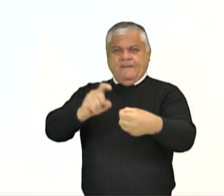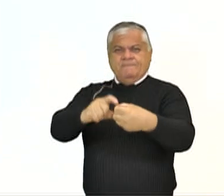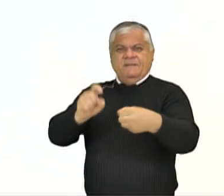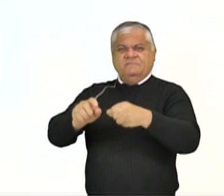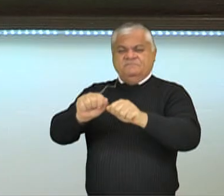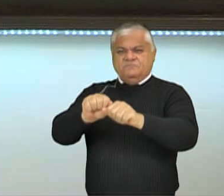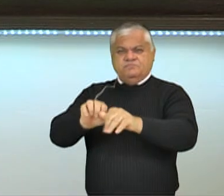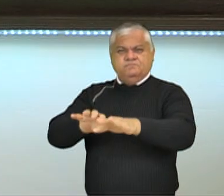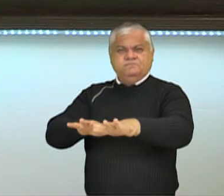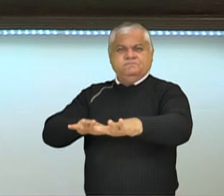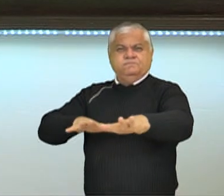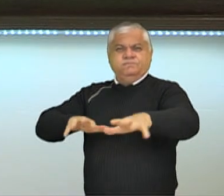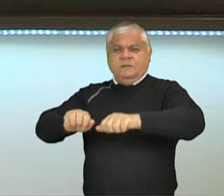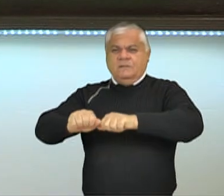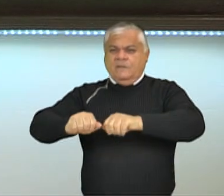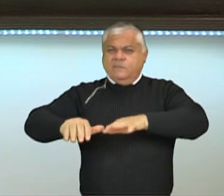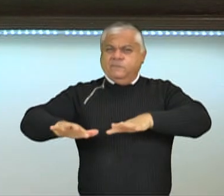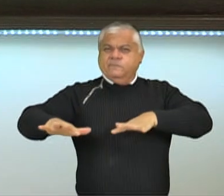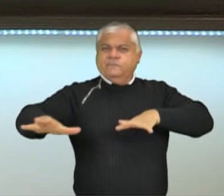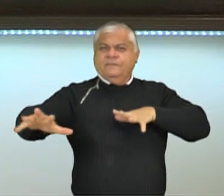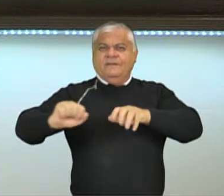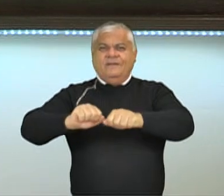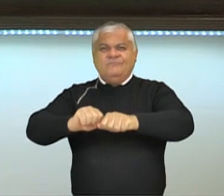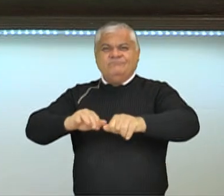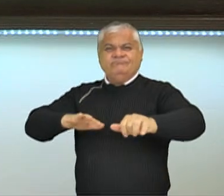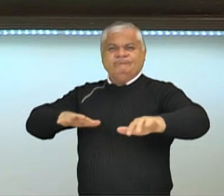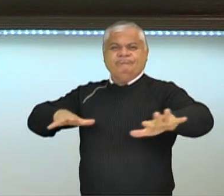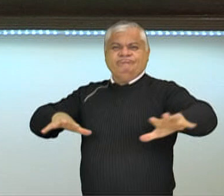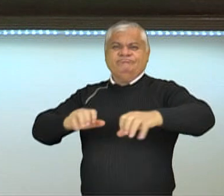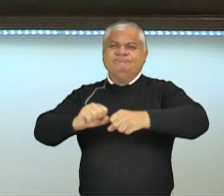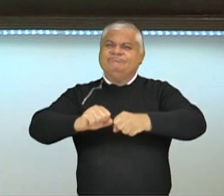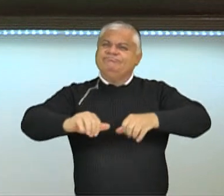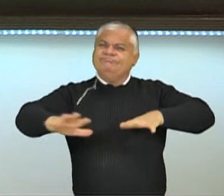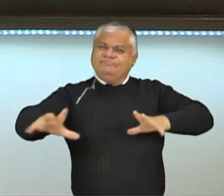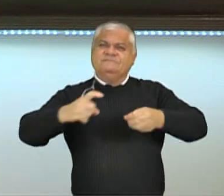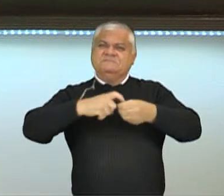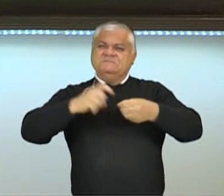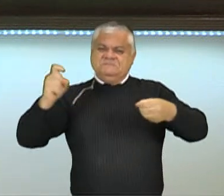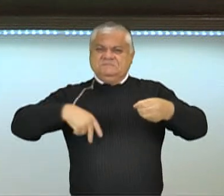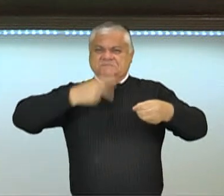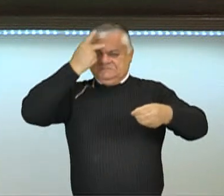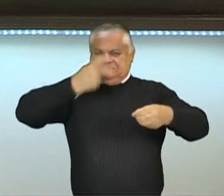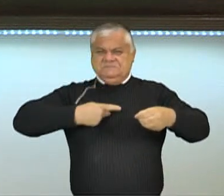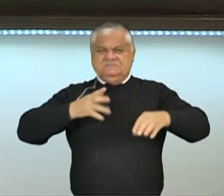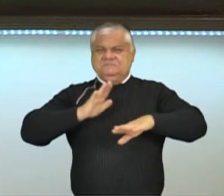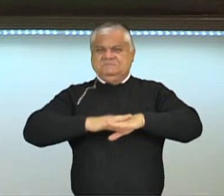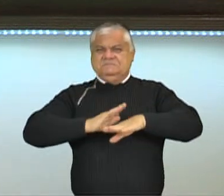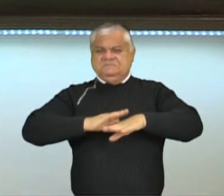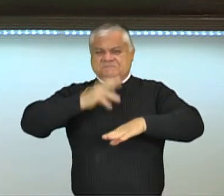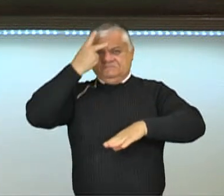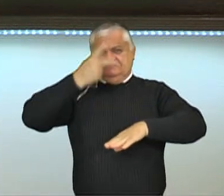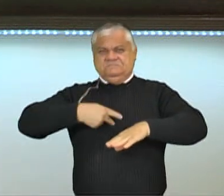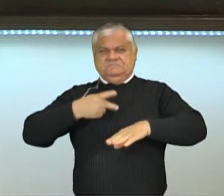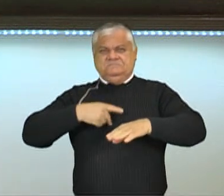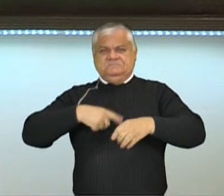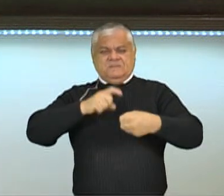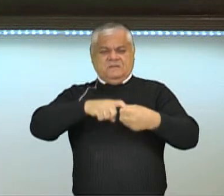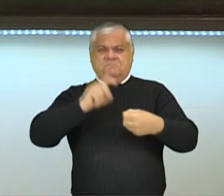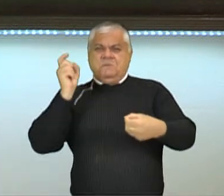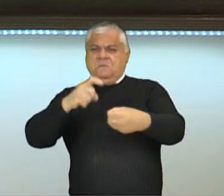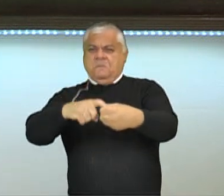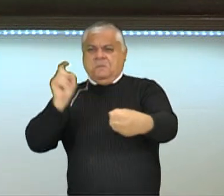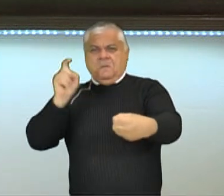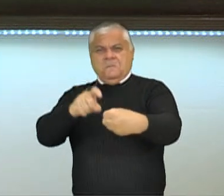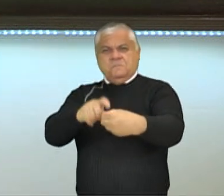geografia, essa disputa por território. Então esses povos queriam ter o seu próprio território, exercer soberania nacional,